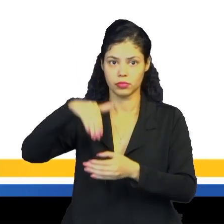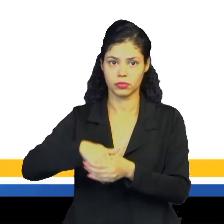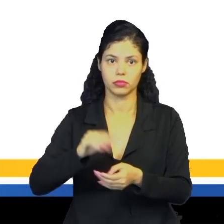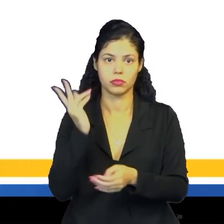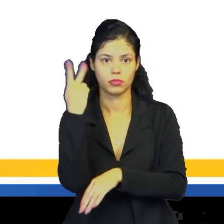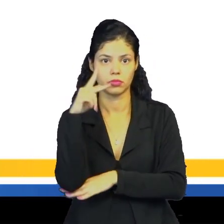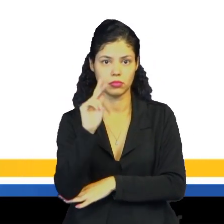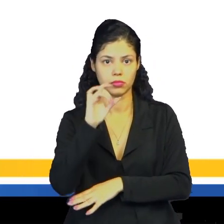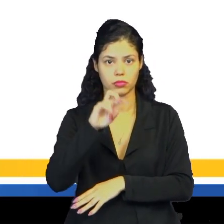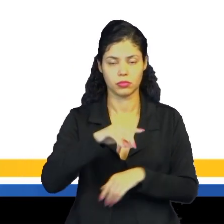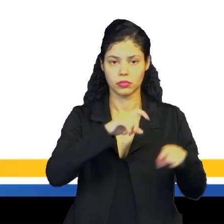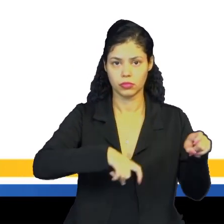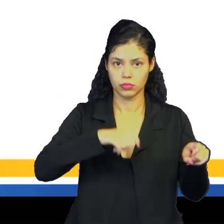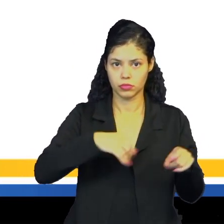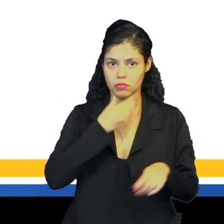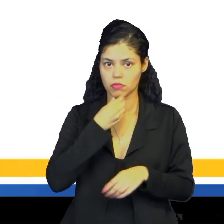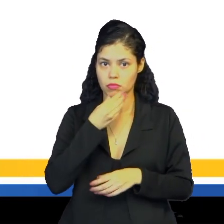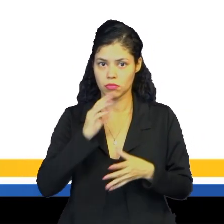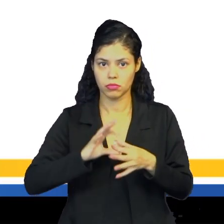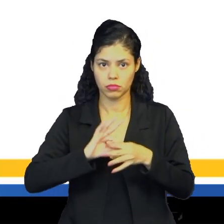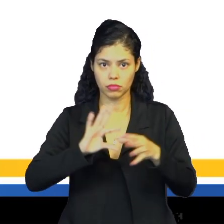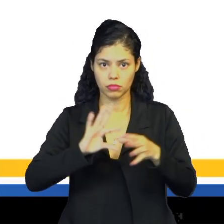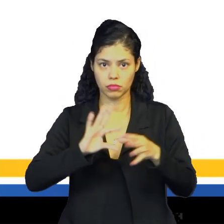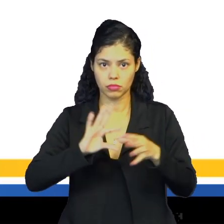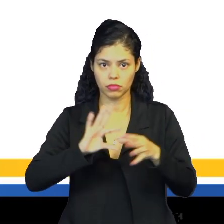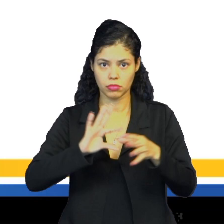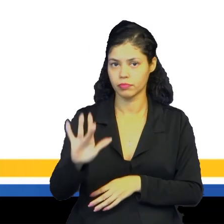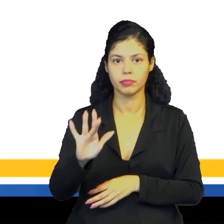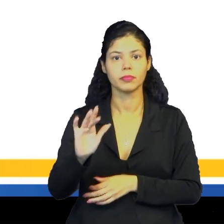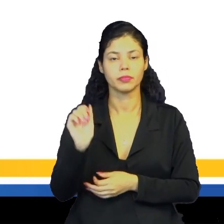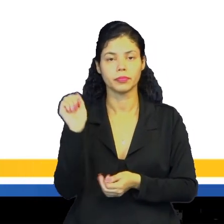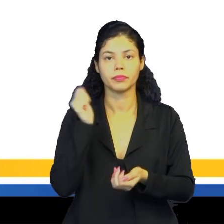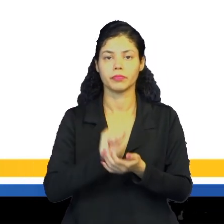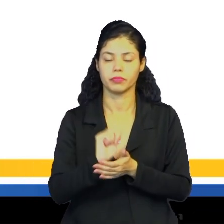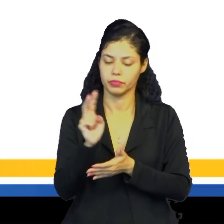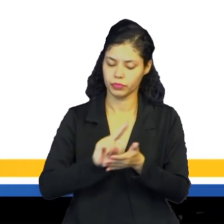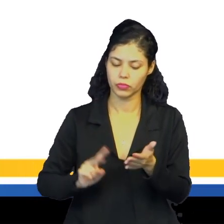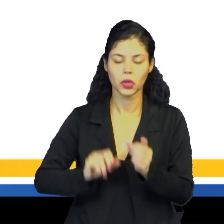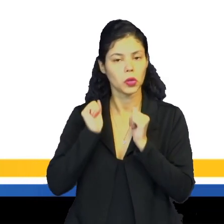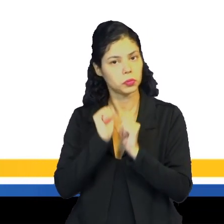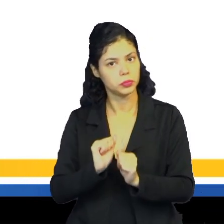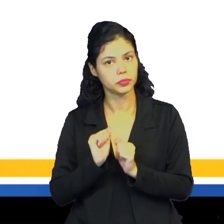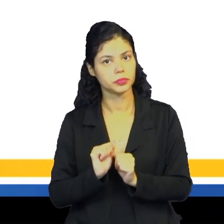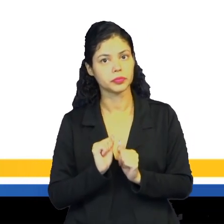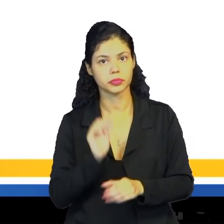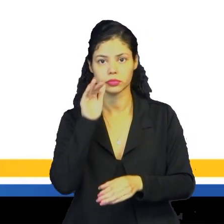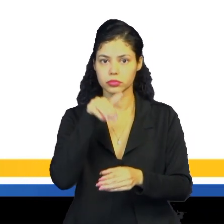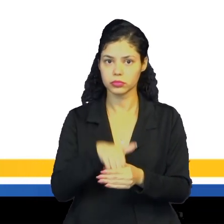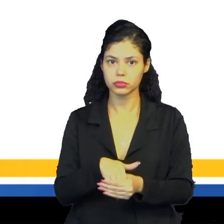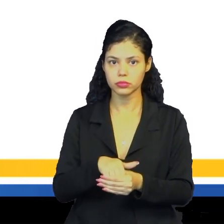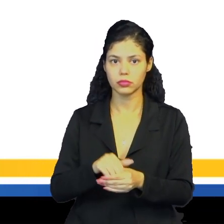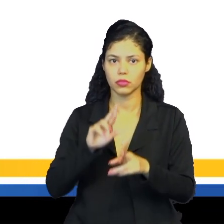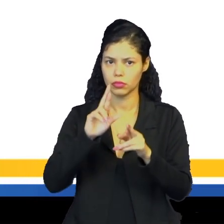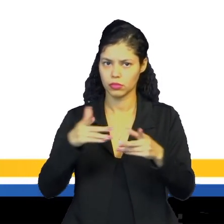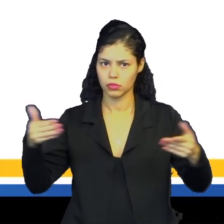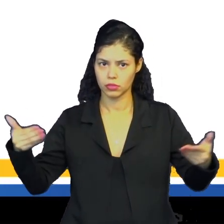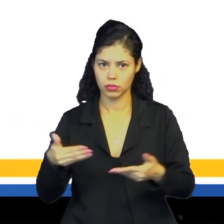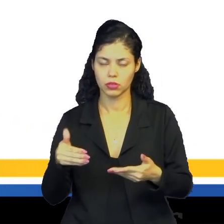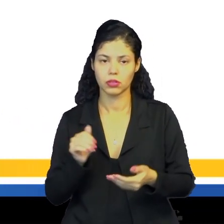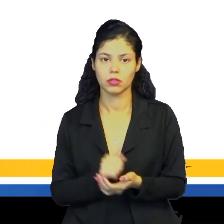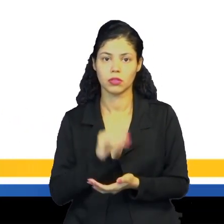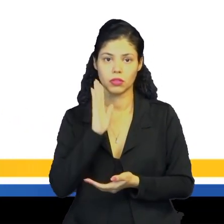voto no período colonial é que homens livres analfabetos podiam votar, diferente, de hoje. Já na